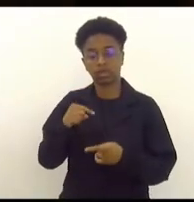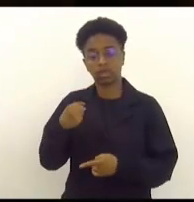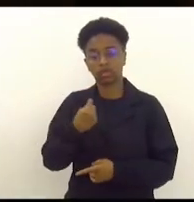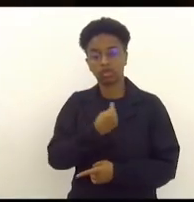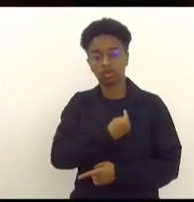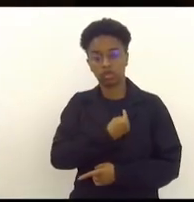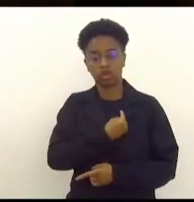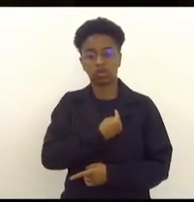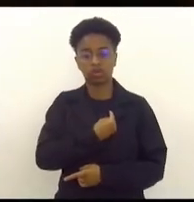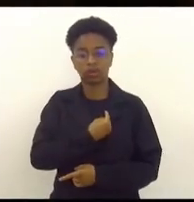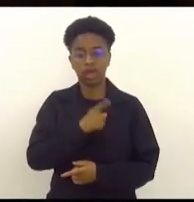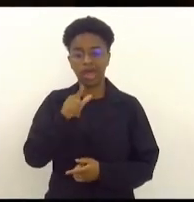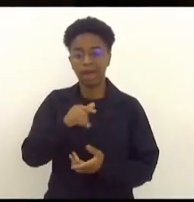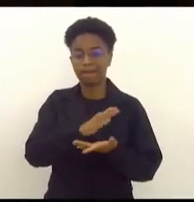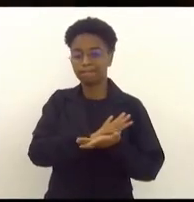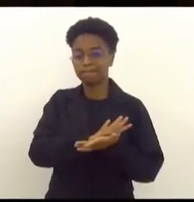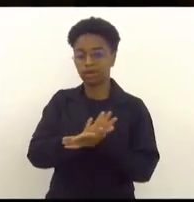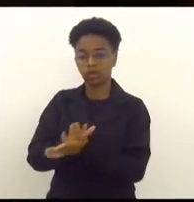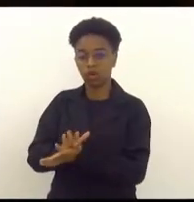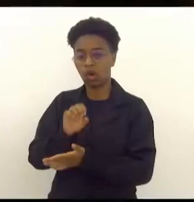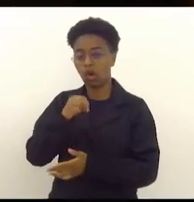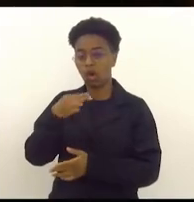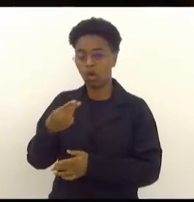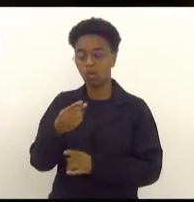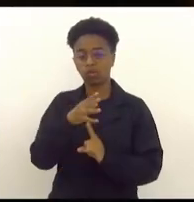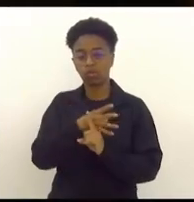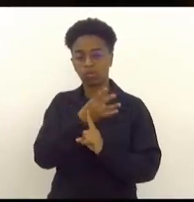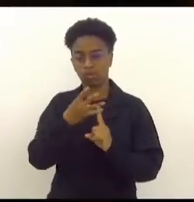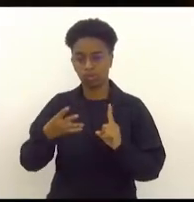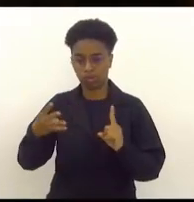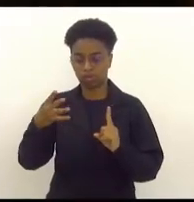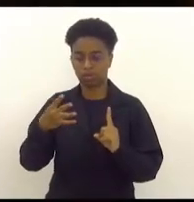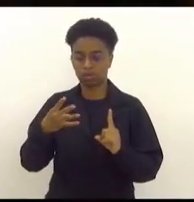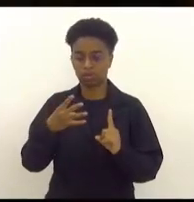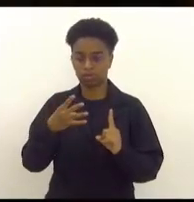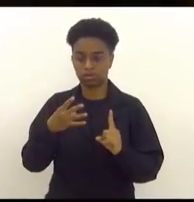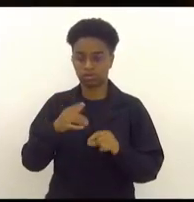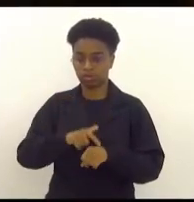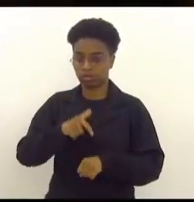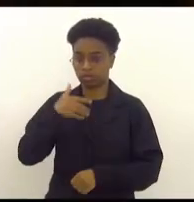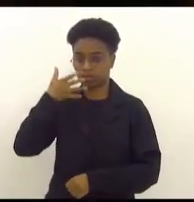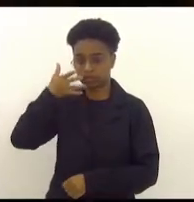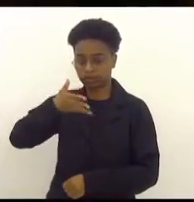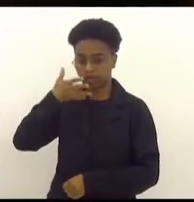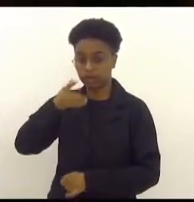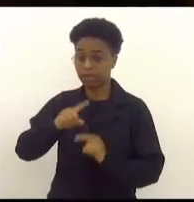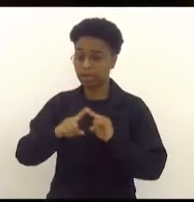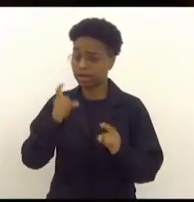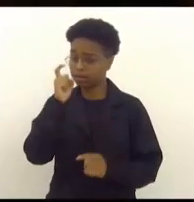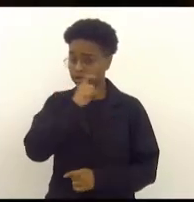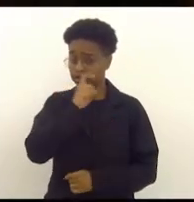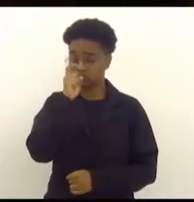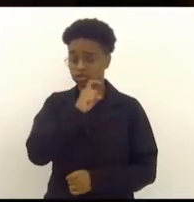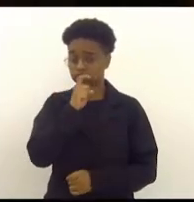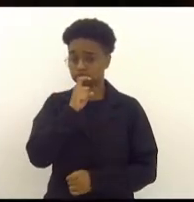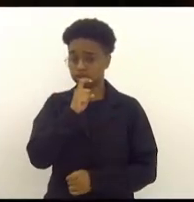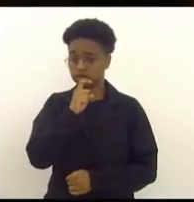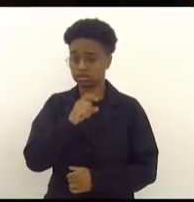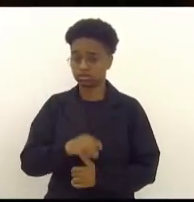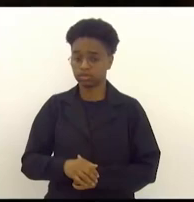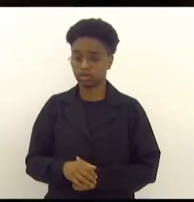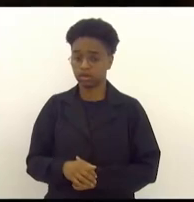sendo preconceituosos ou homofóbicos na nossa fala o que é uma mentira